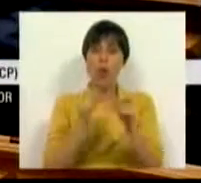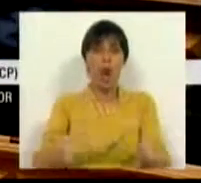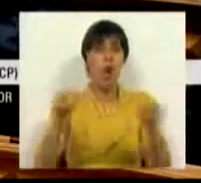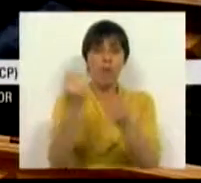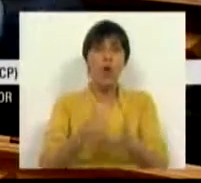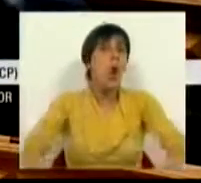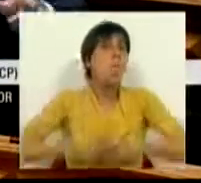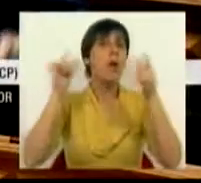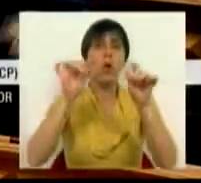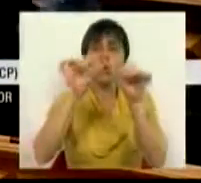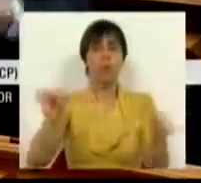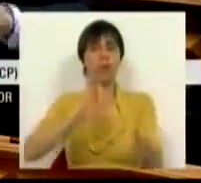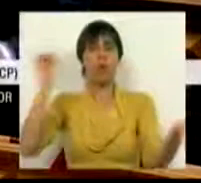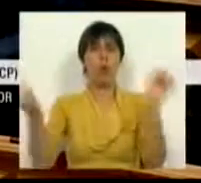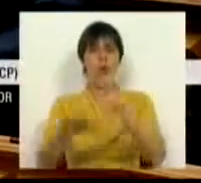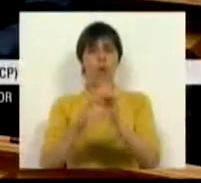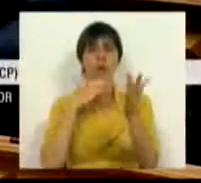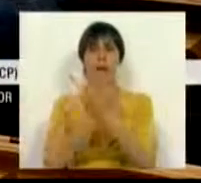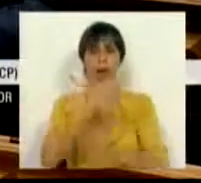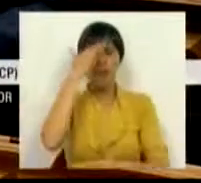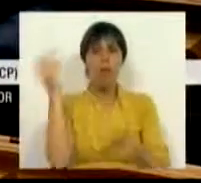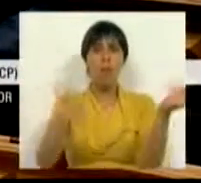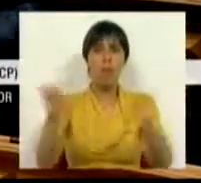nada de novo trouxe, não melhorou o sistema, antes, pelo contrário, levantou um conjunto